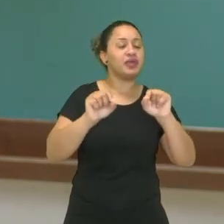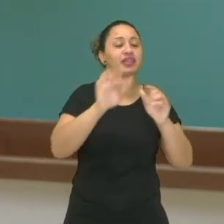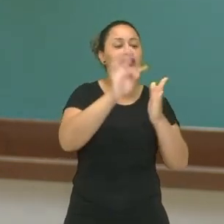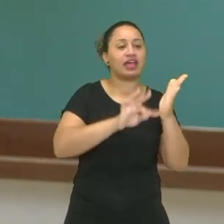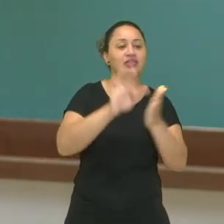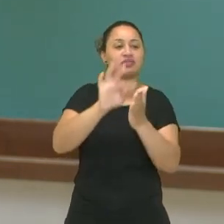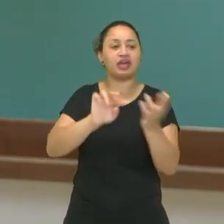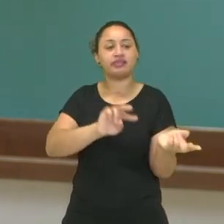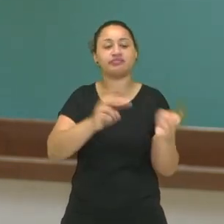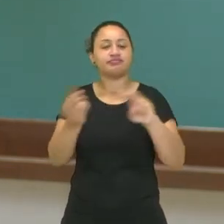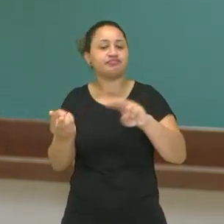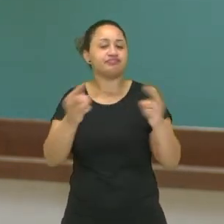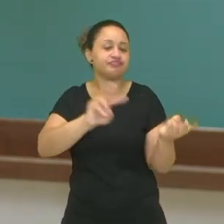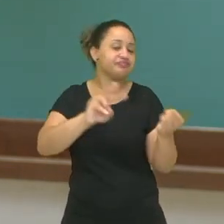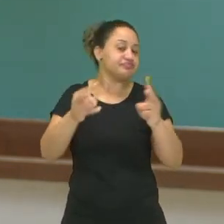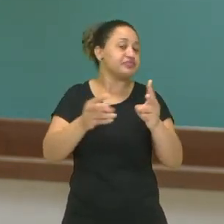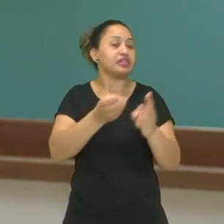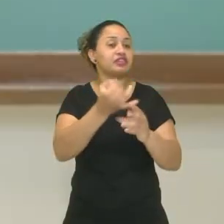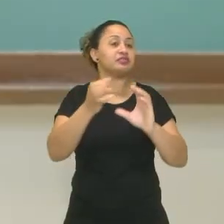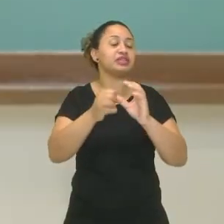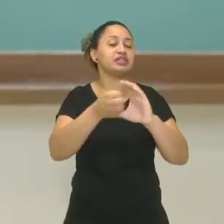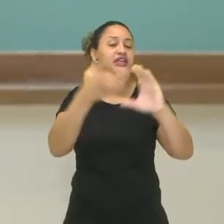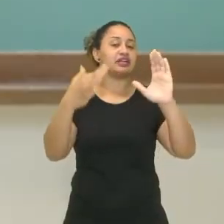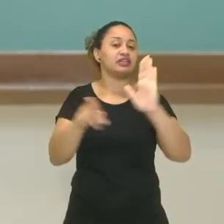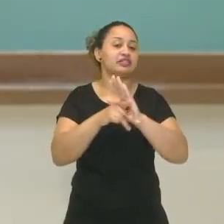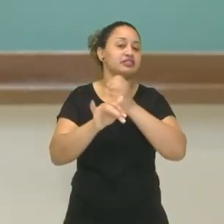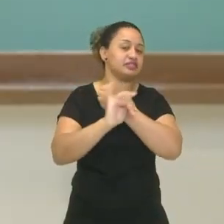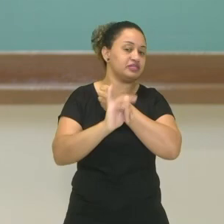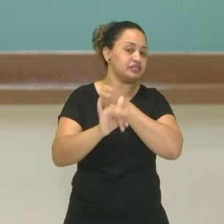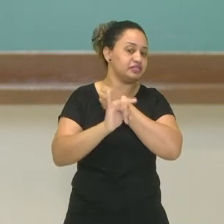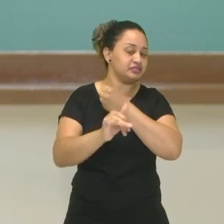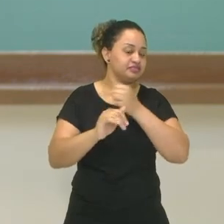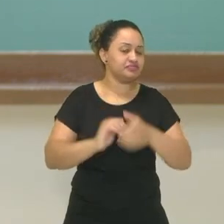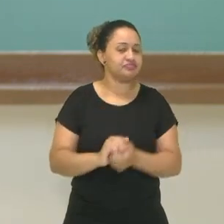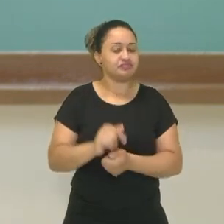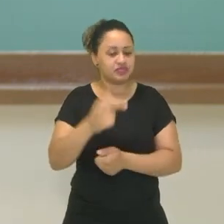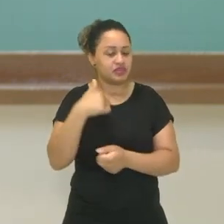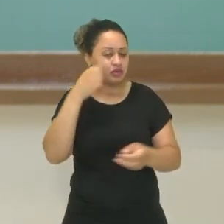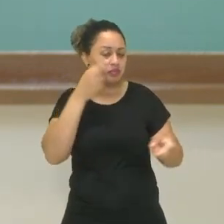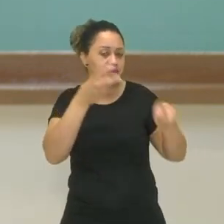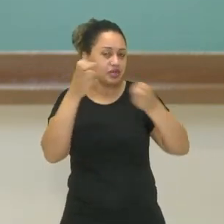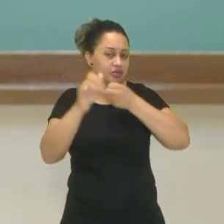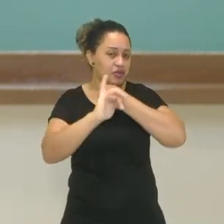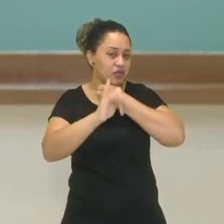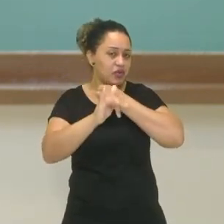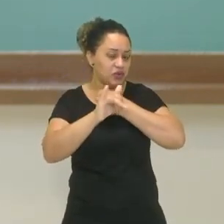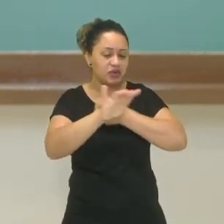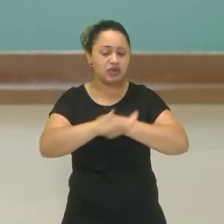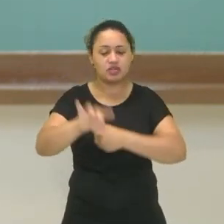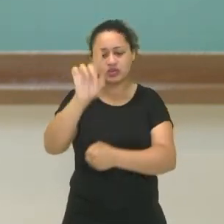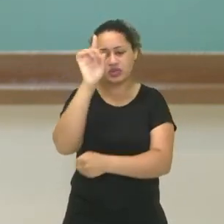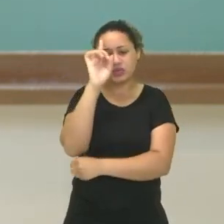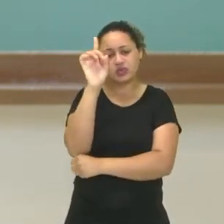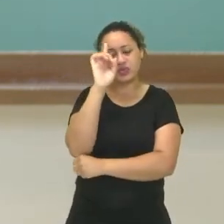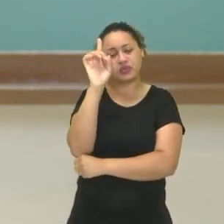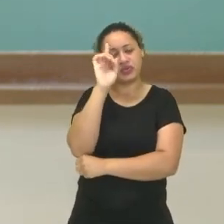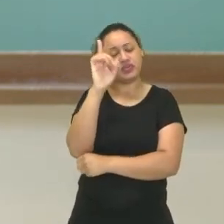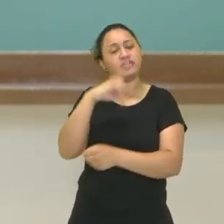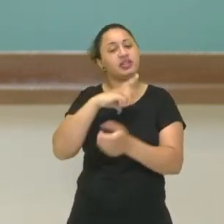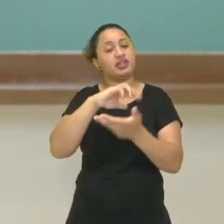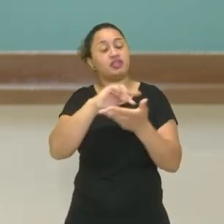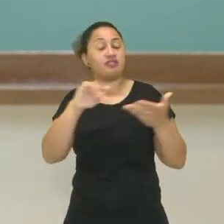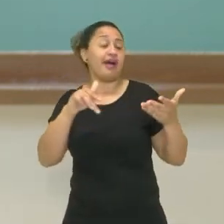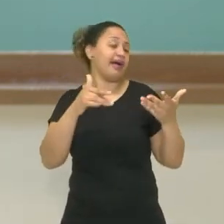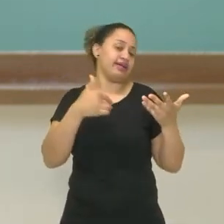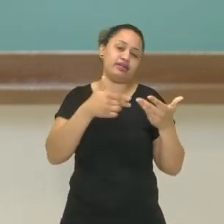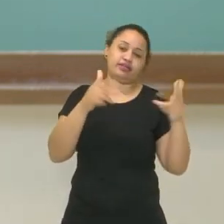intertextualidade e algumas características da crônica. Você viu que a crônica é um relato diário sobre o cotidiano, tem várias